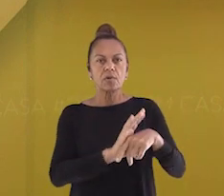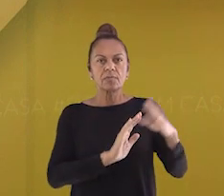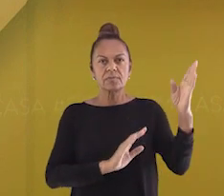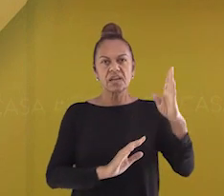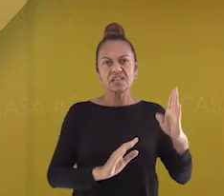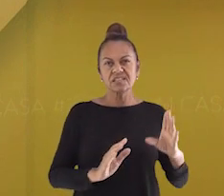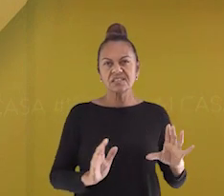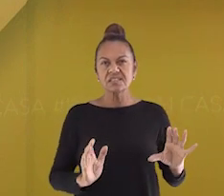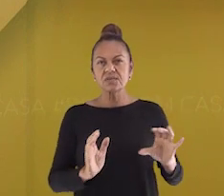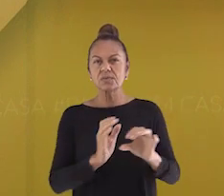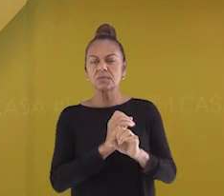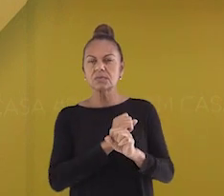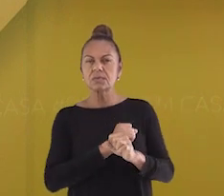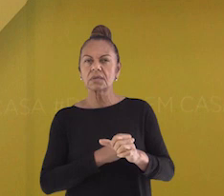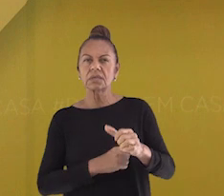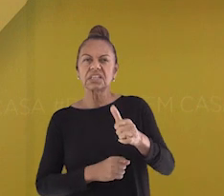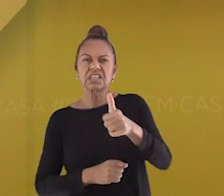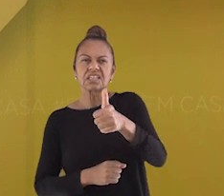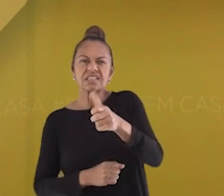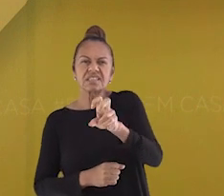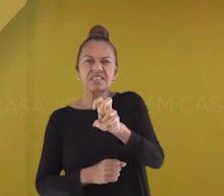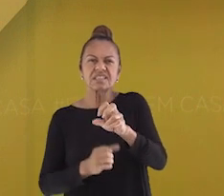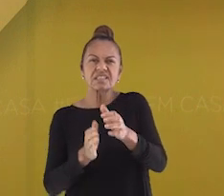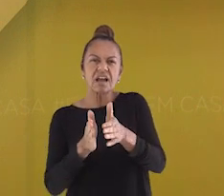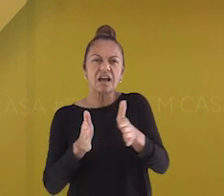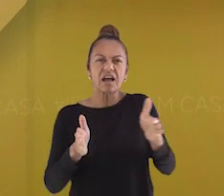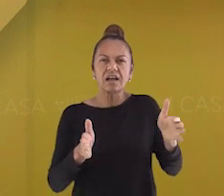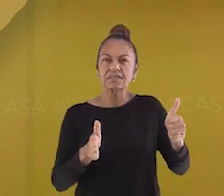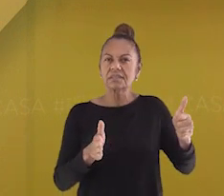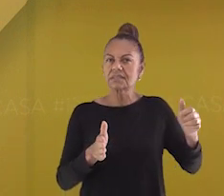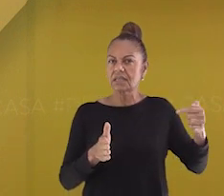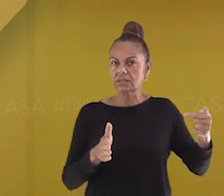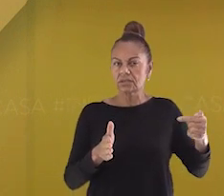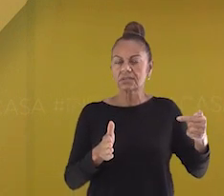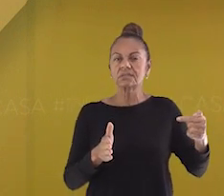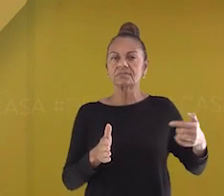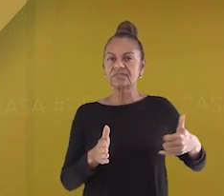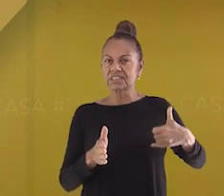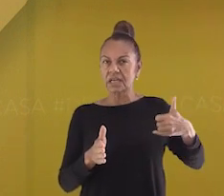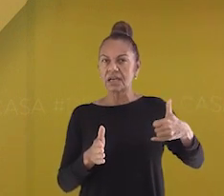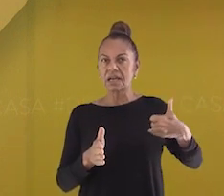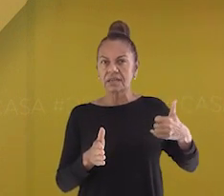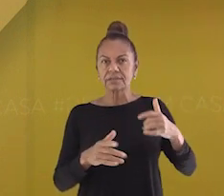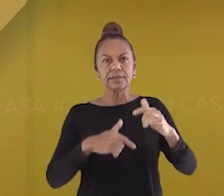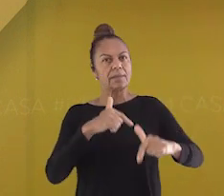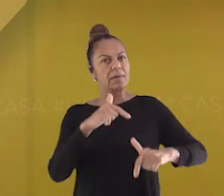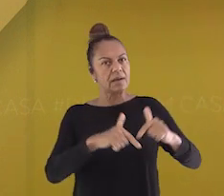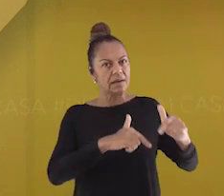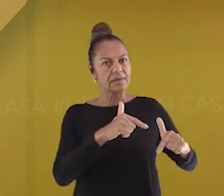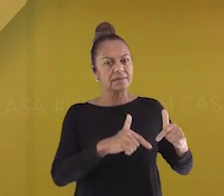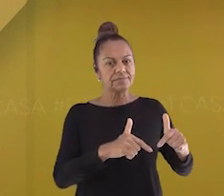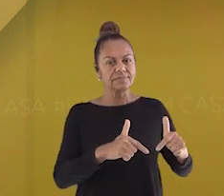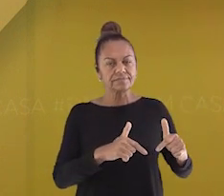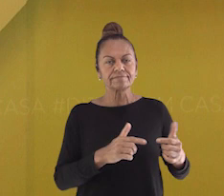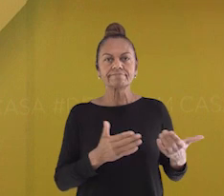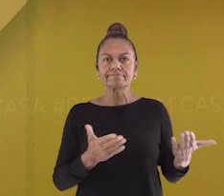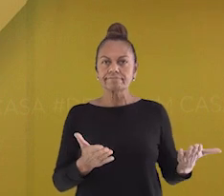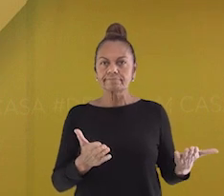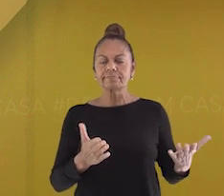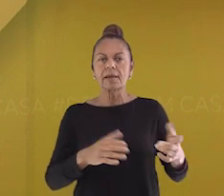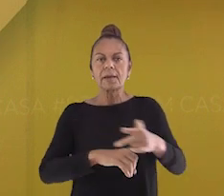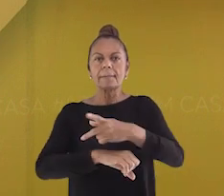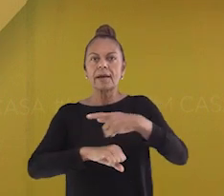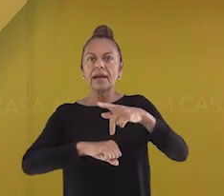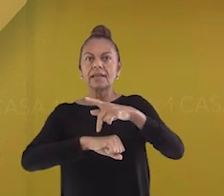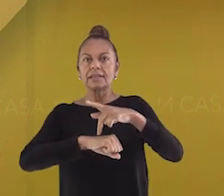38 milhões de brasileiros entre 5 e 17 anos trabalham de alguma forma. Para se